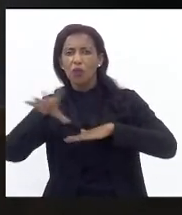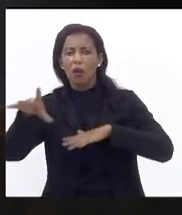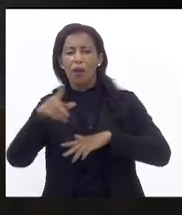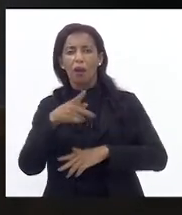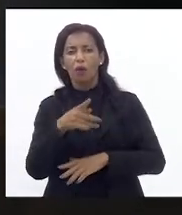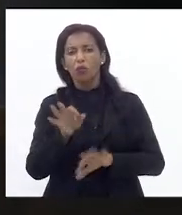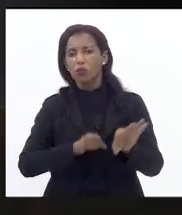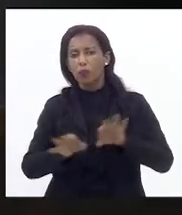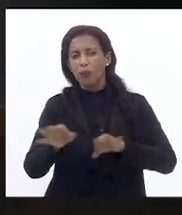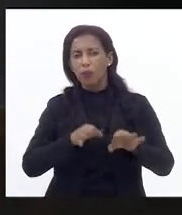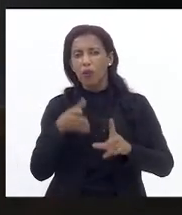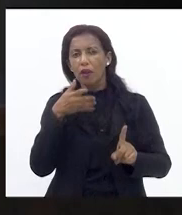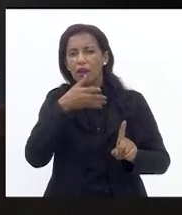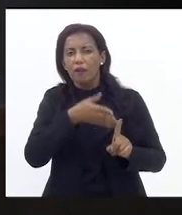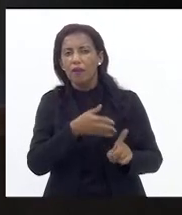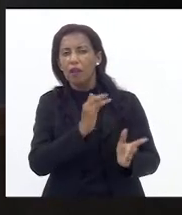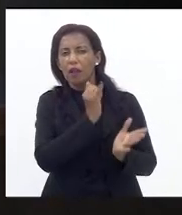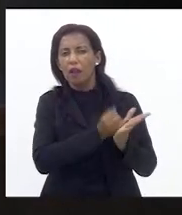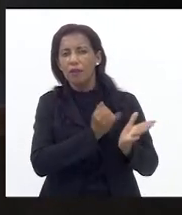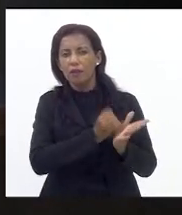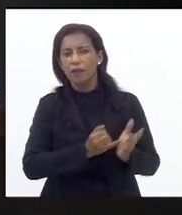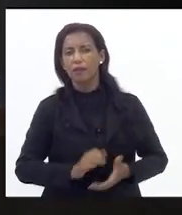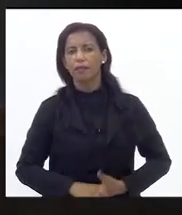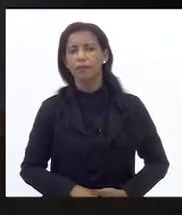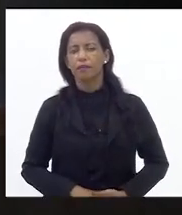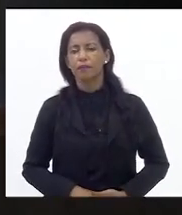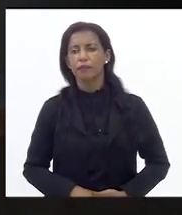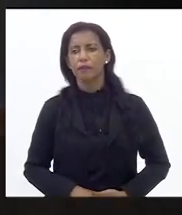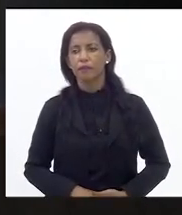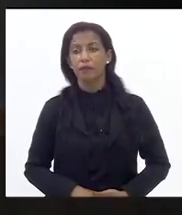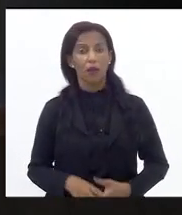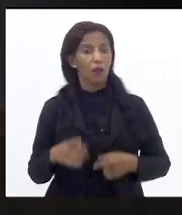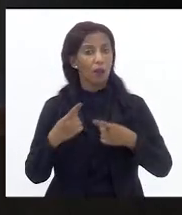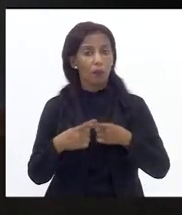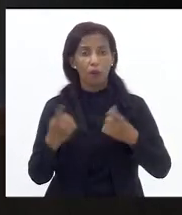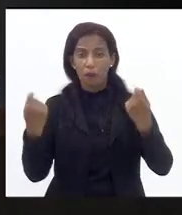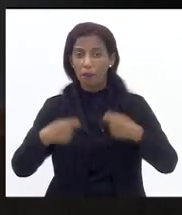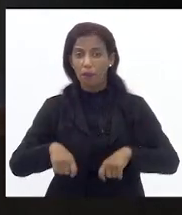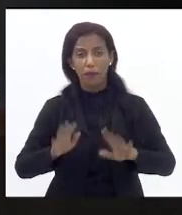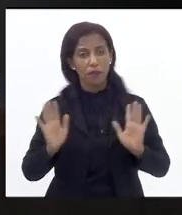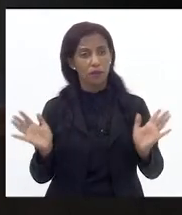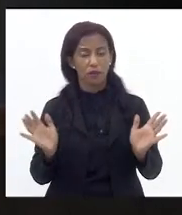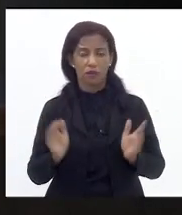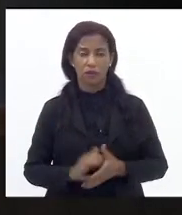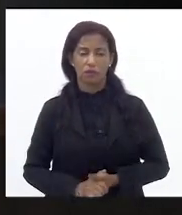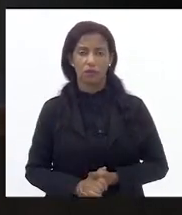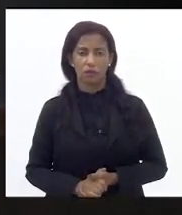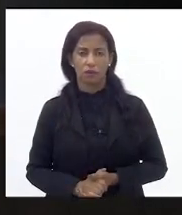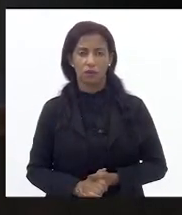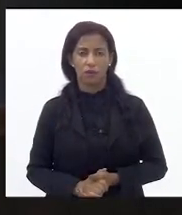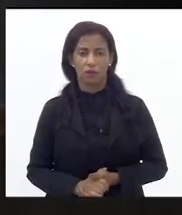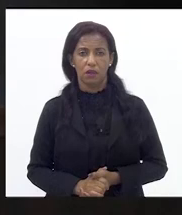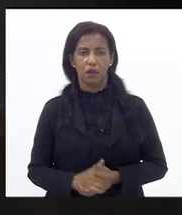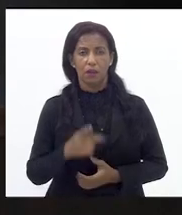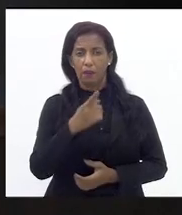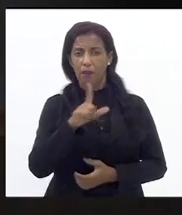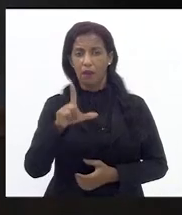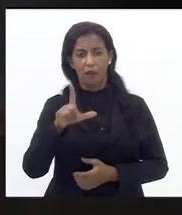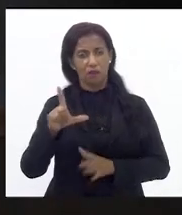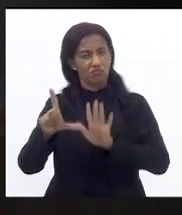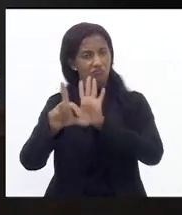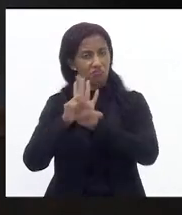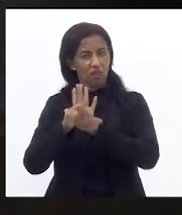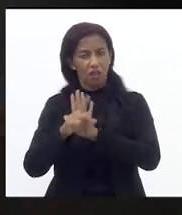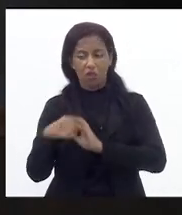os projetos referentes à receita porque não é necessário projeto de lei esse